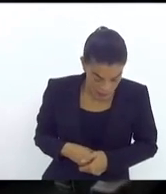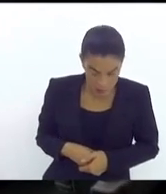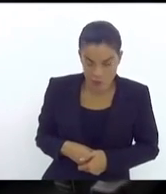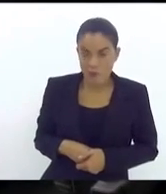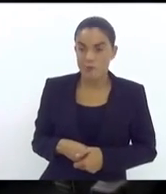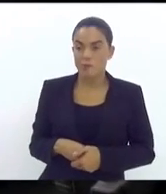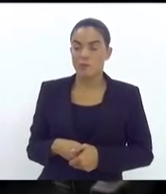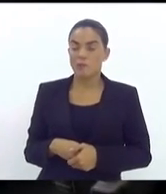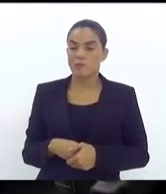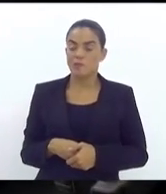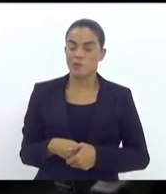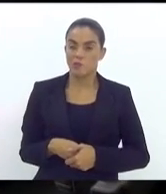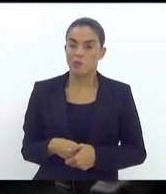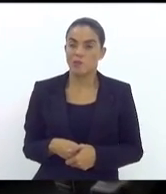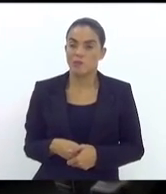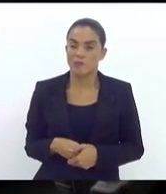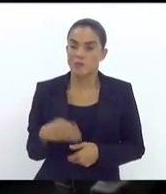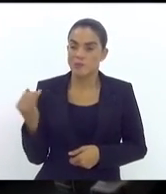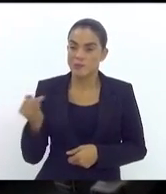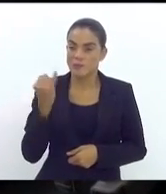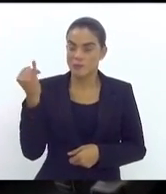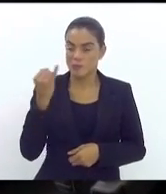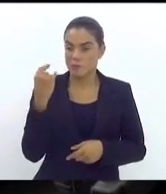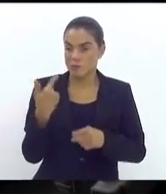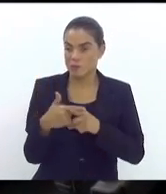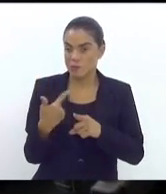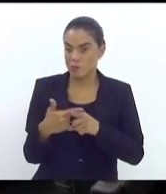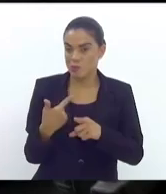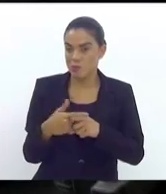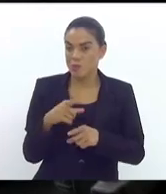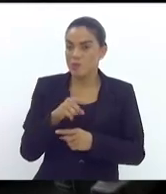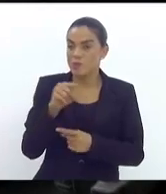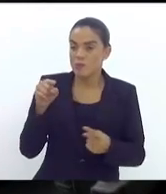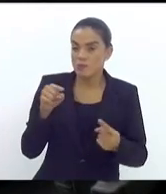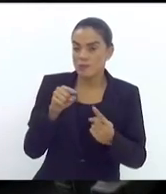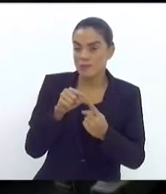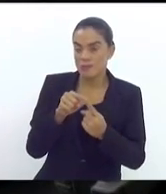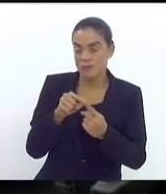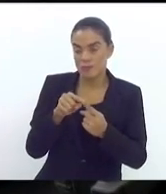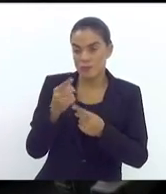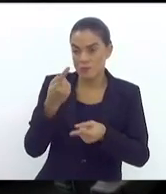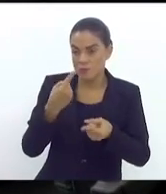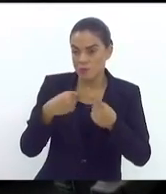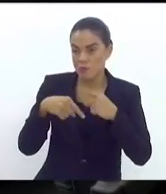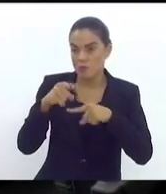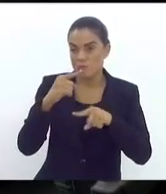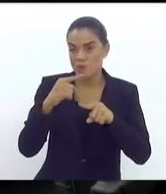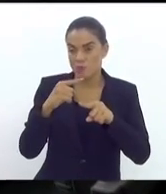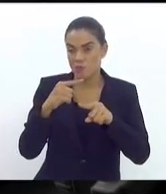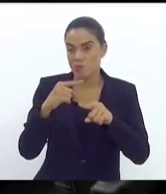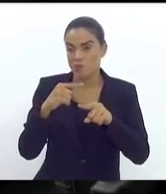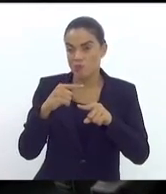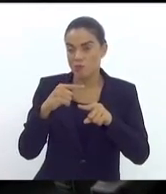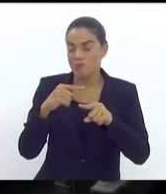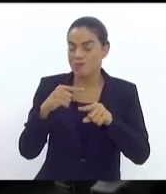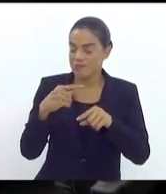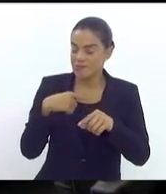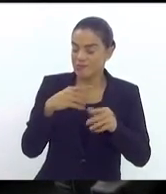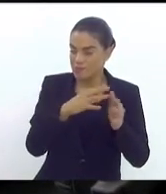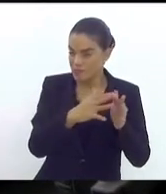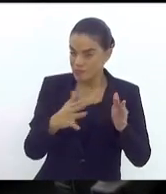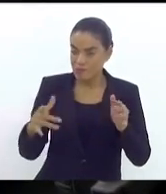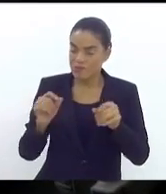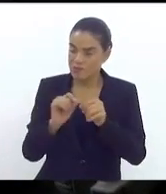Importante isso, porque não raro o que se pretende é consertar. Não, mas agora no processo foi feito, o